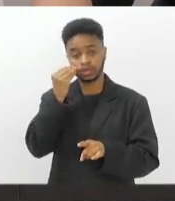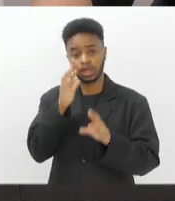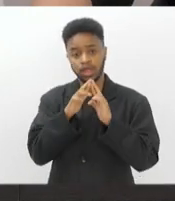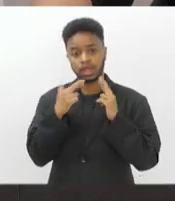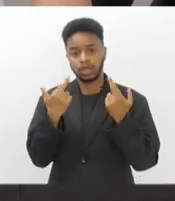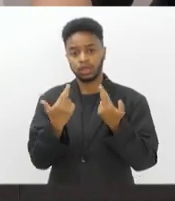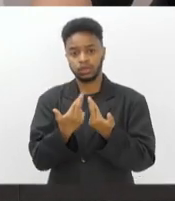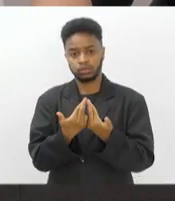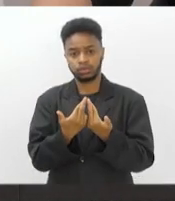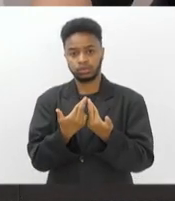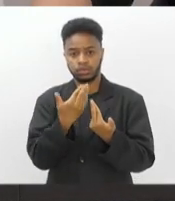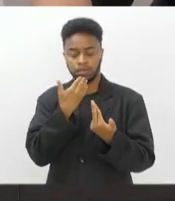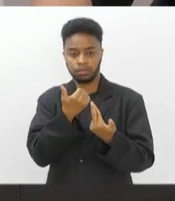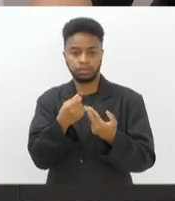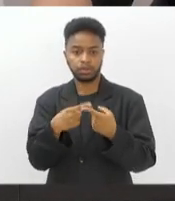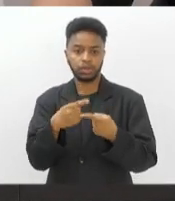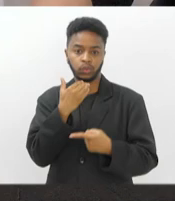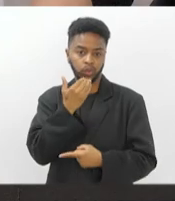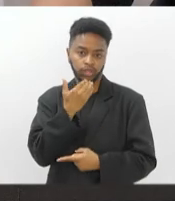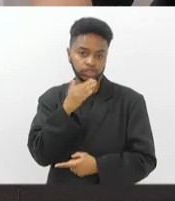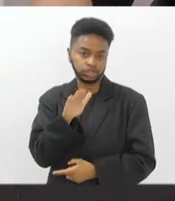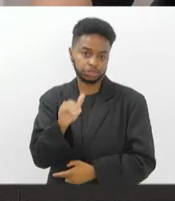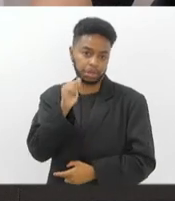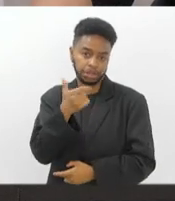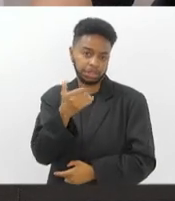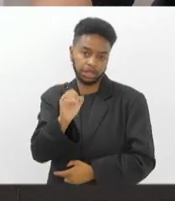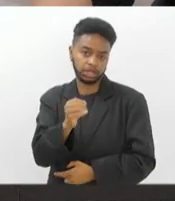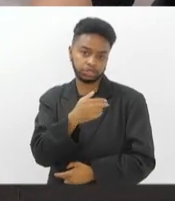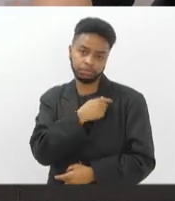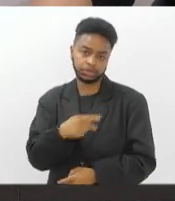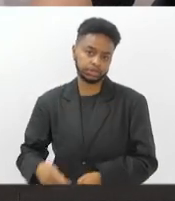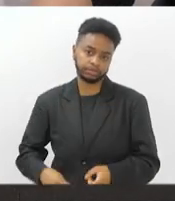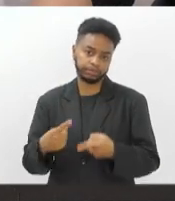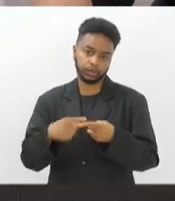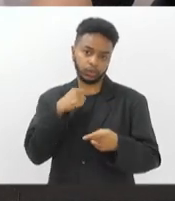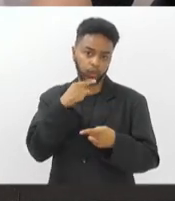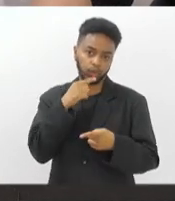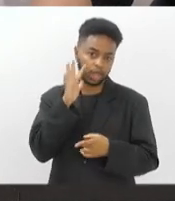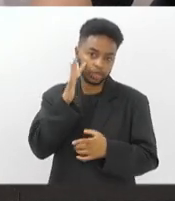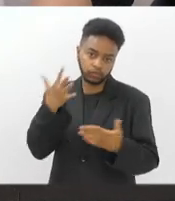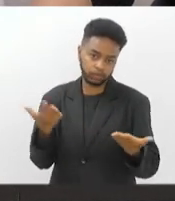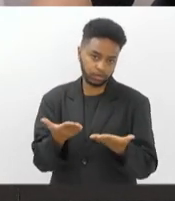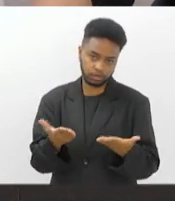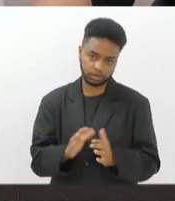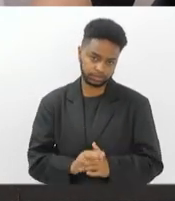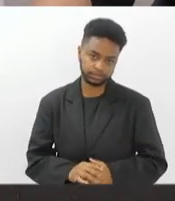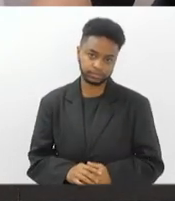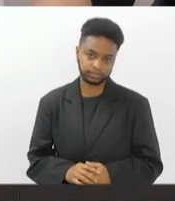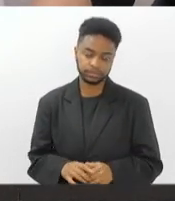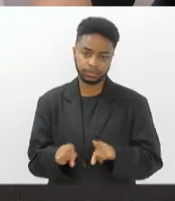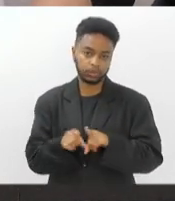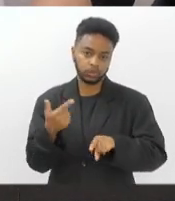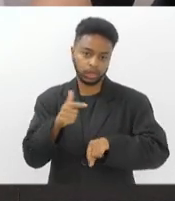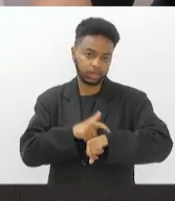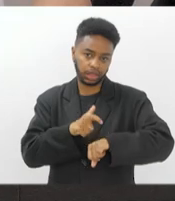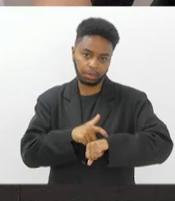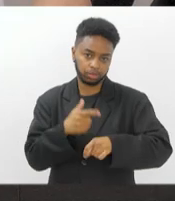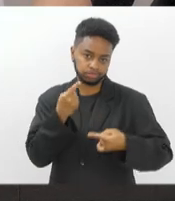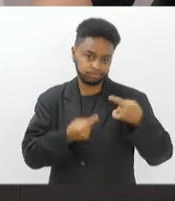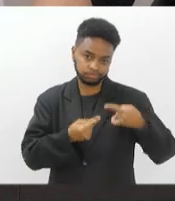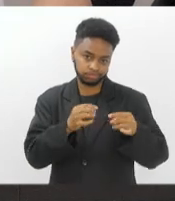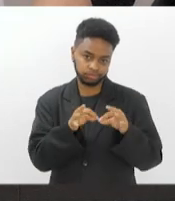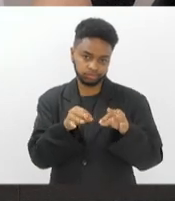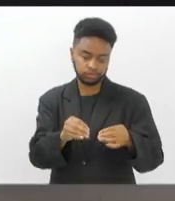adianta chamar 10 presidentes de plano de saúde que não vai dar certo e a gente vai vai ter muito tempo Presidente no